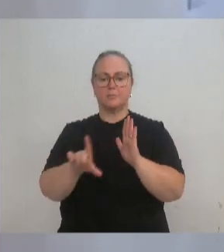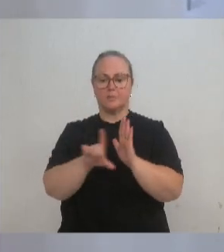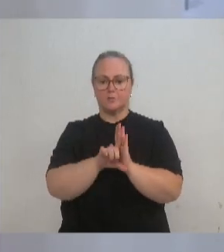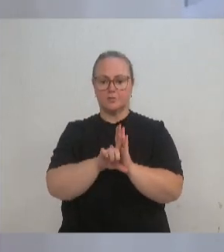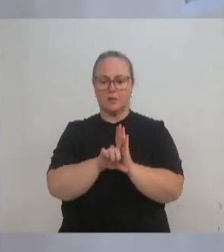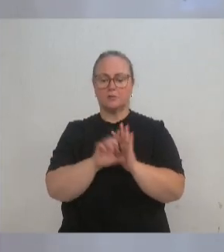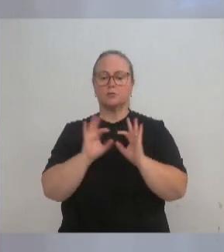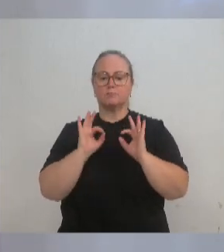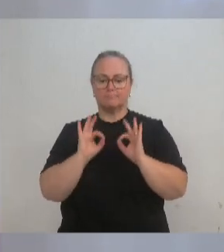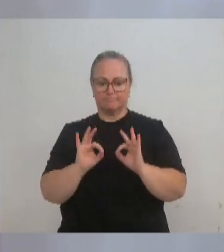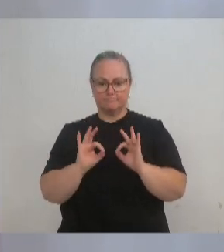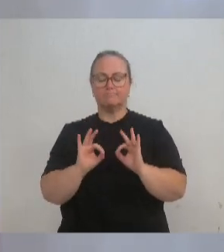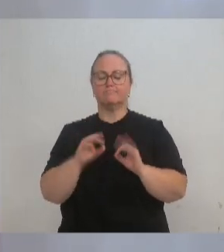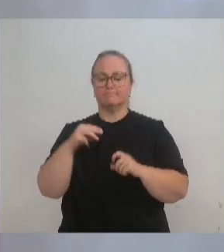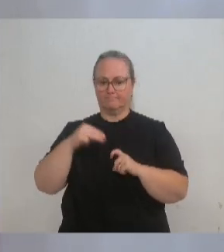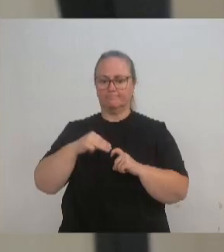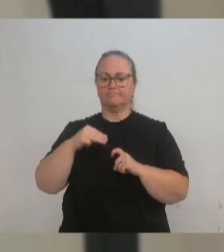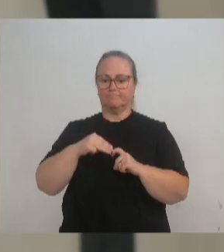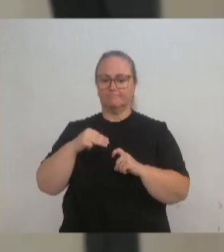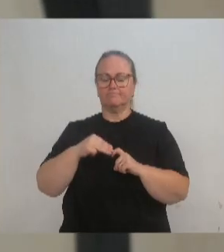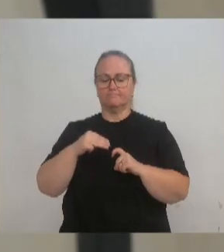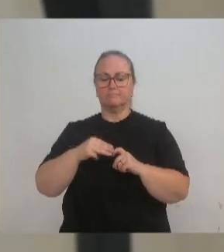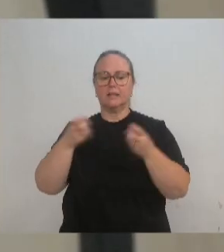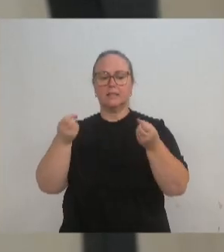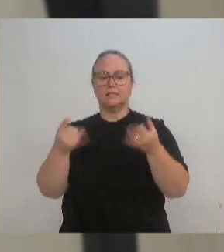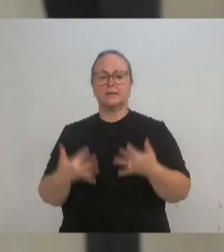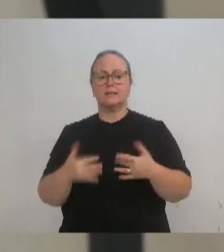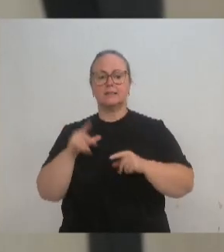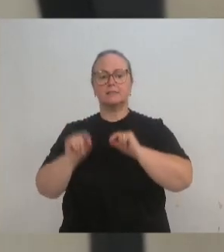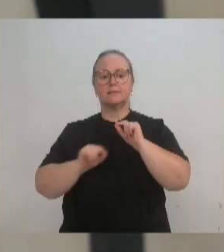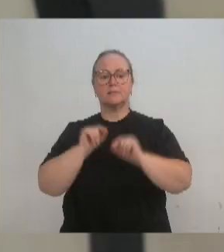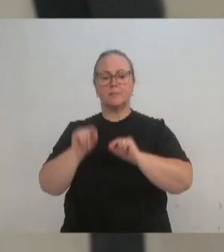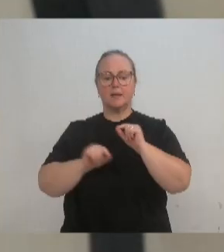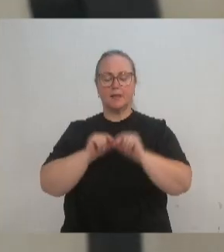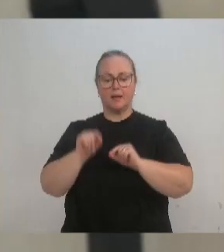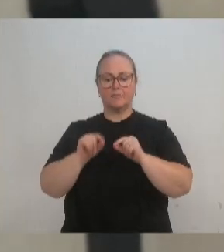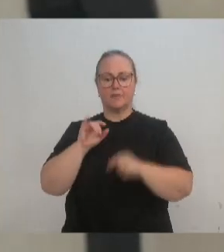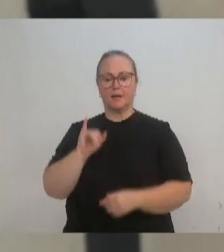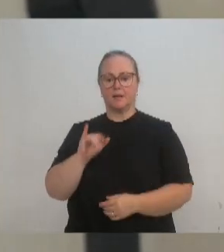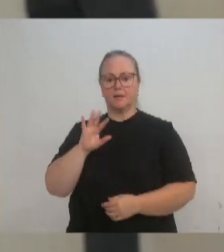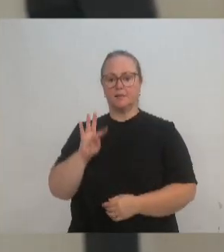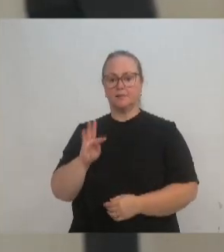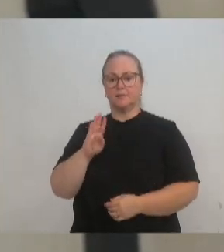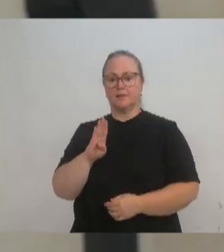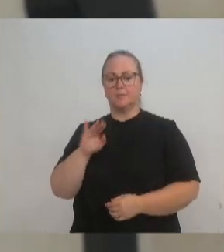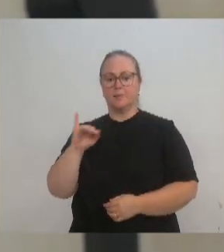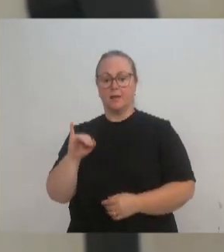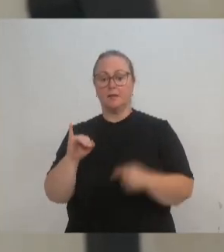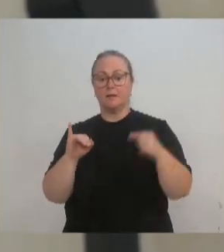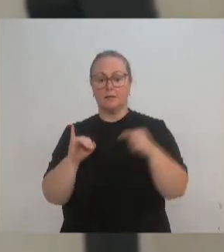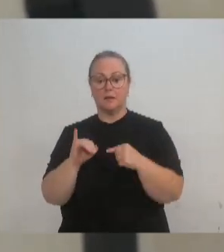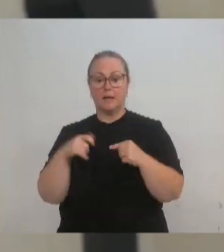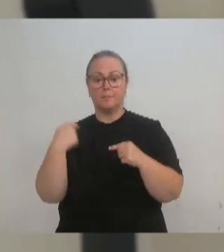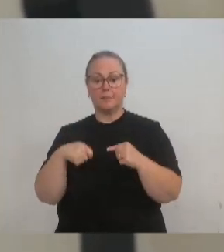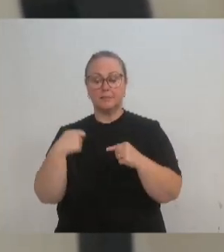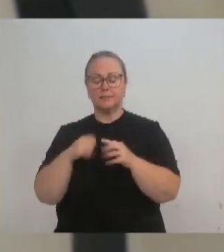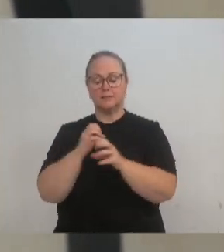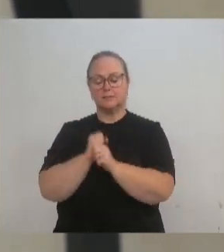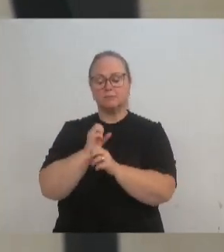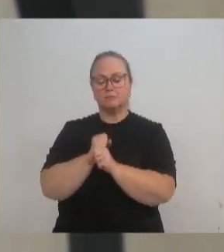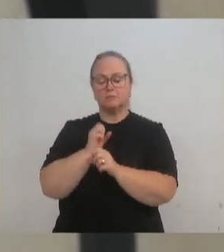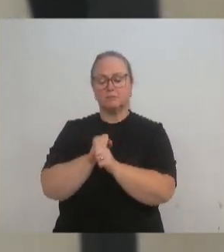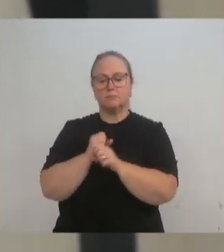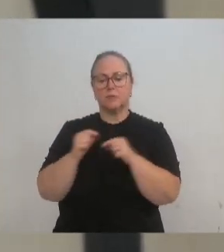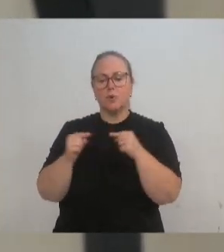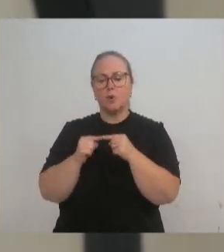Cato, que mencionava que o ITBI deveria ser calculado em